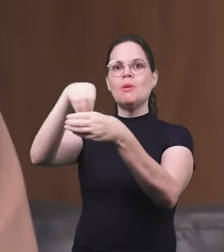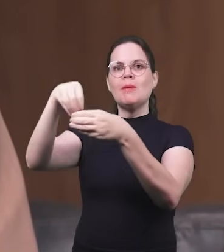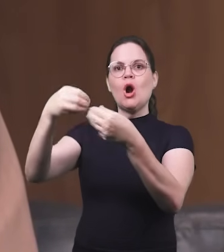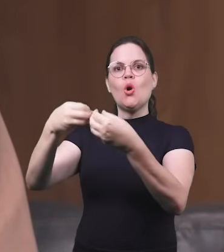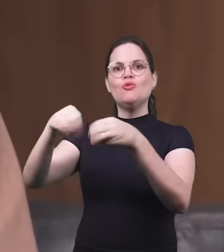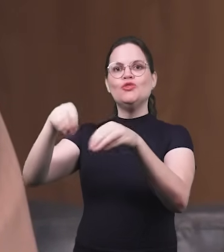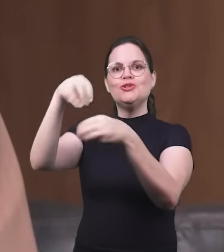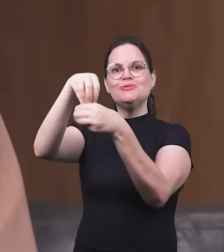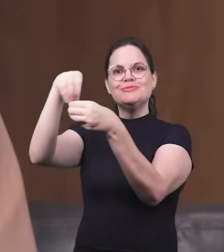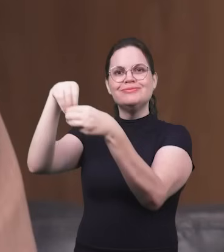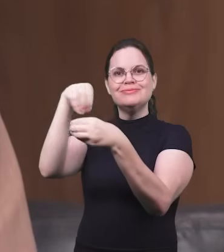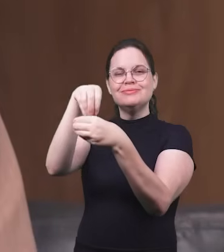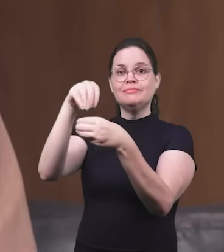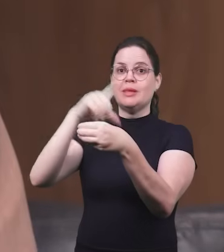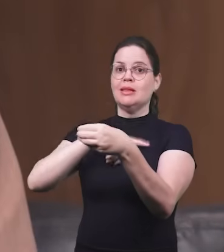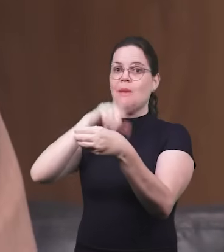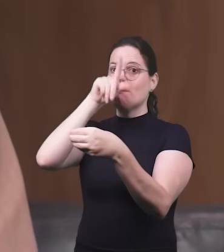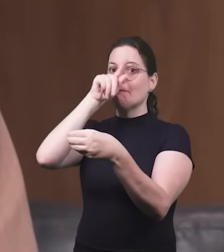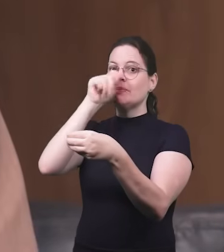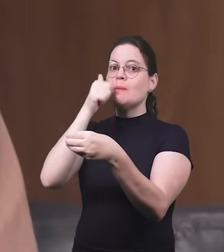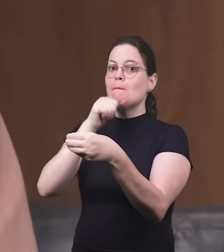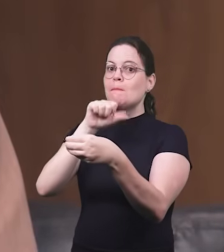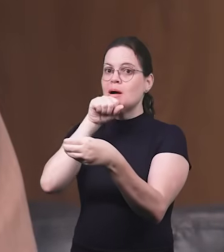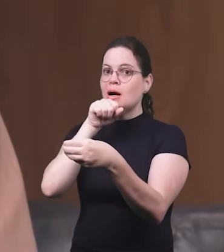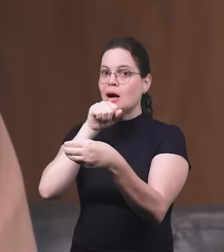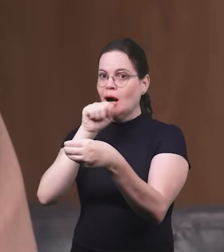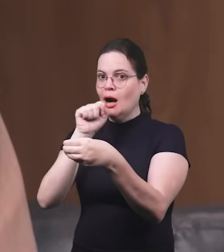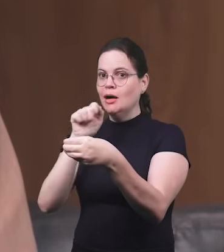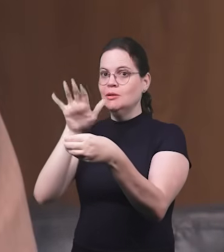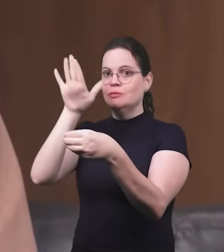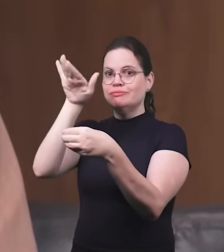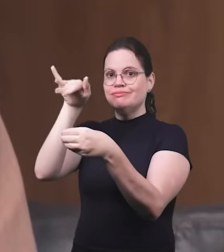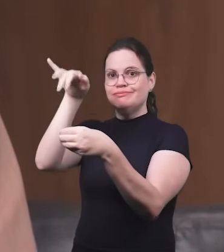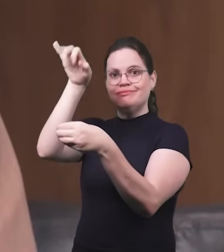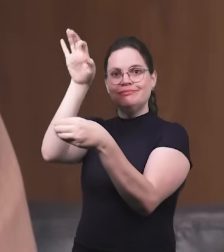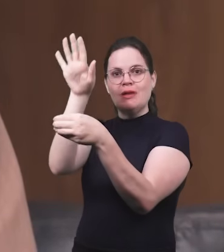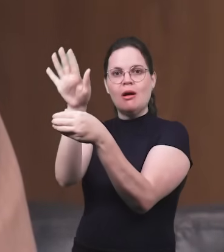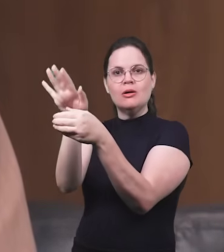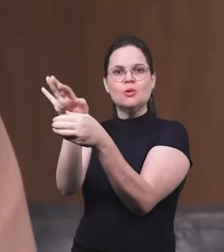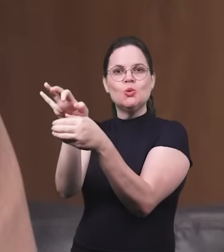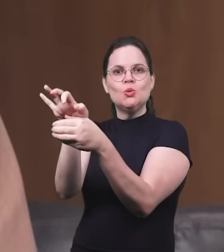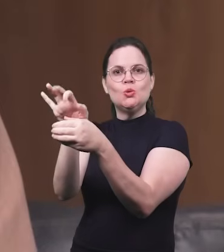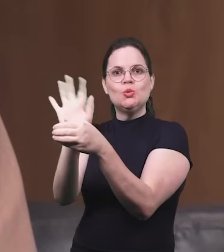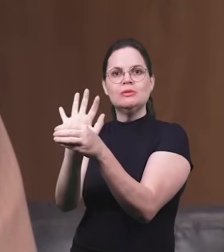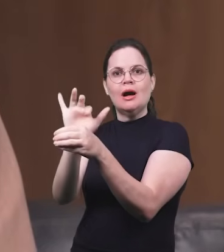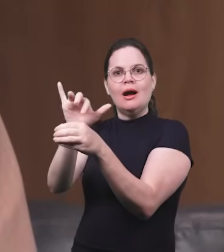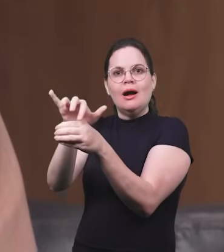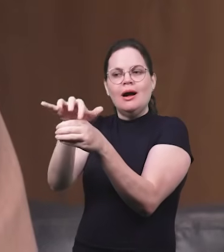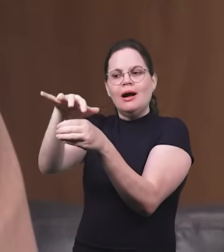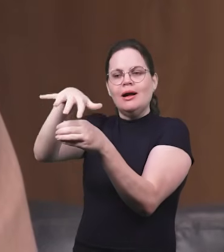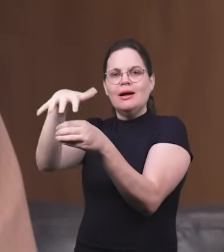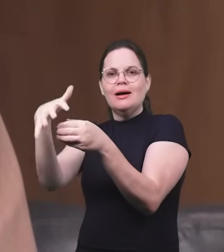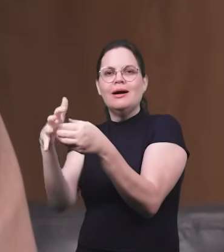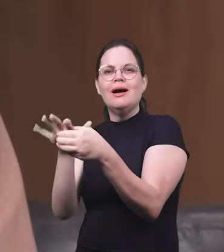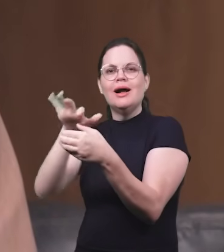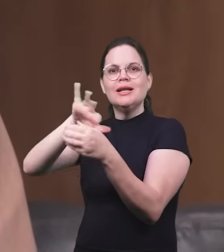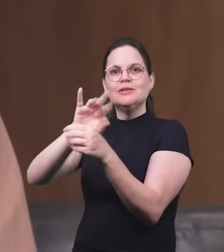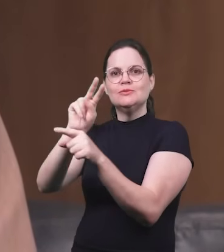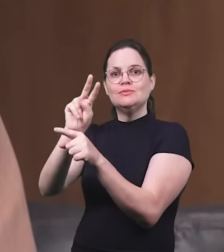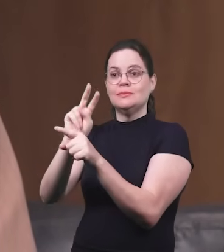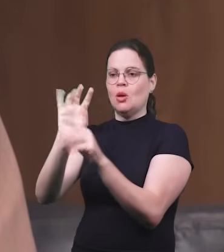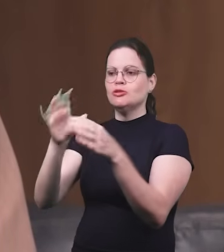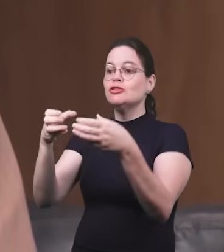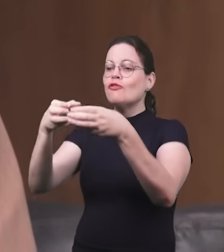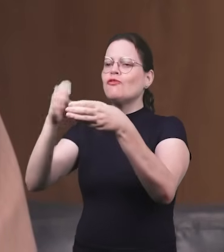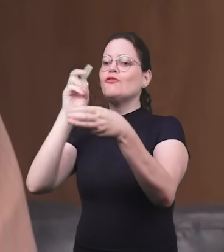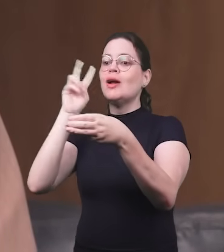filhotes, ali há uma mãe. Então ele já na mente nossa, ele já traz um sentimento